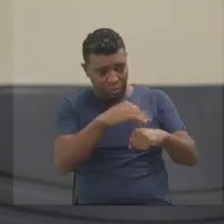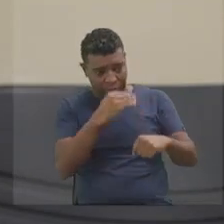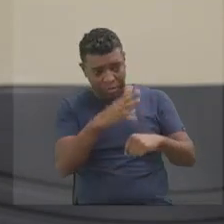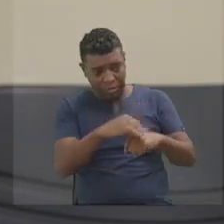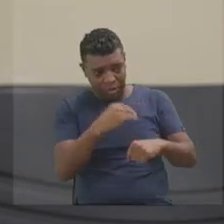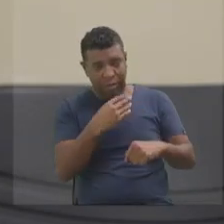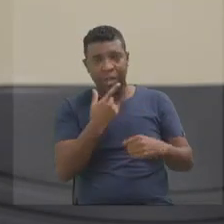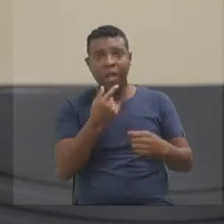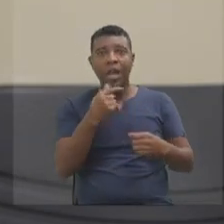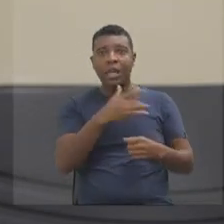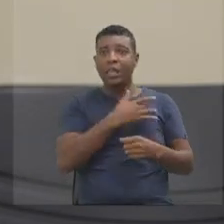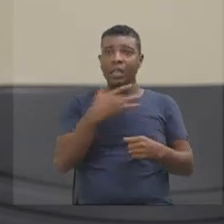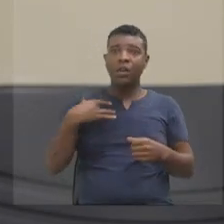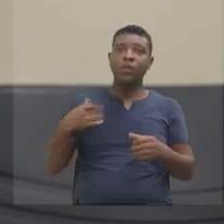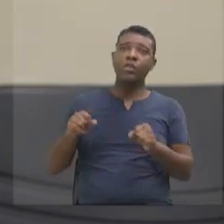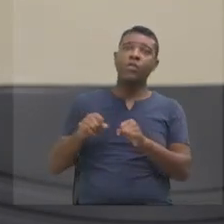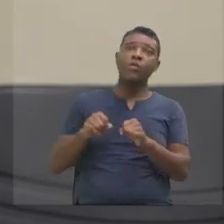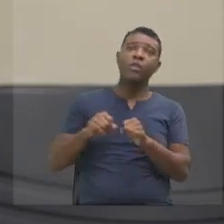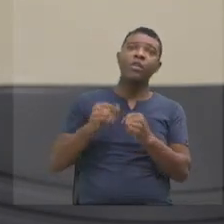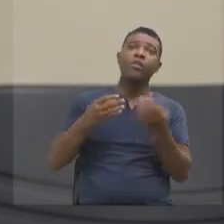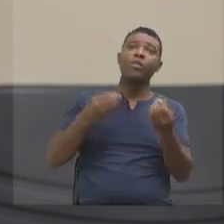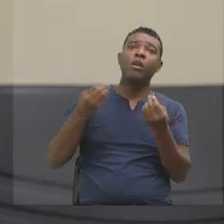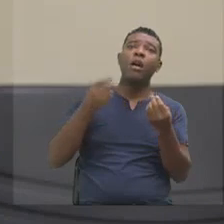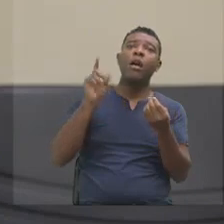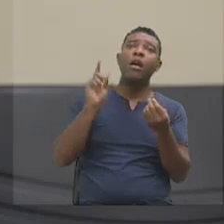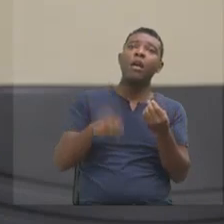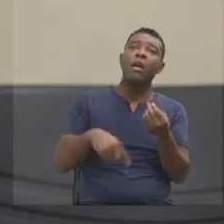a saúde é feita por